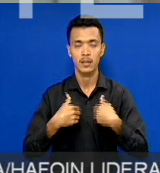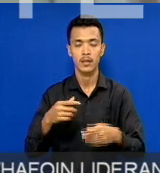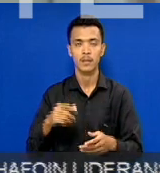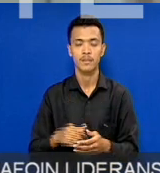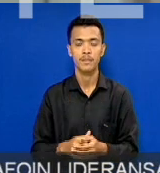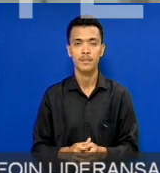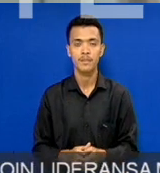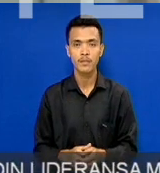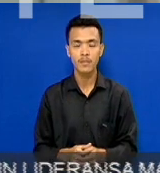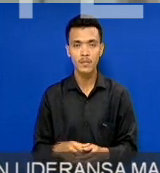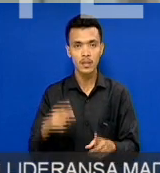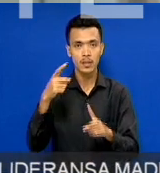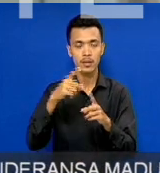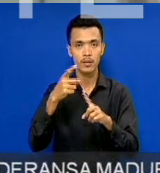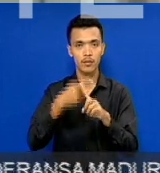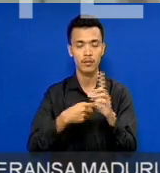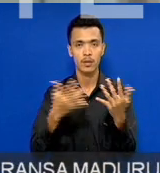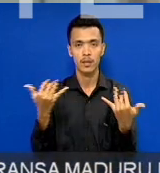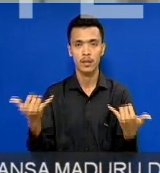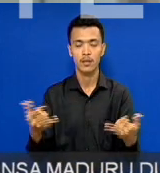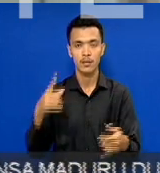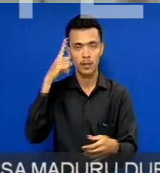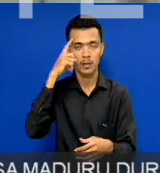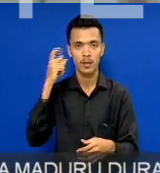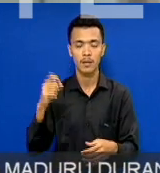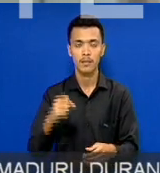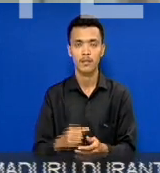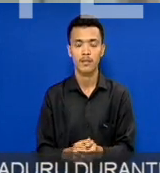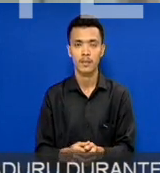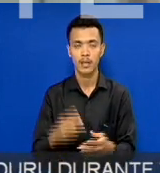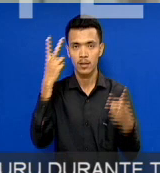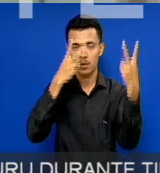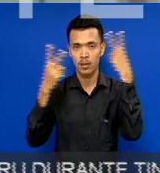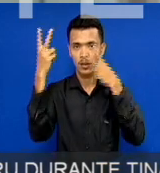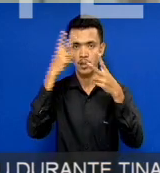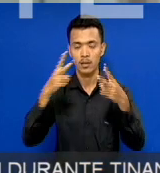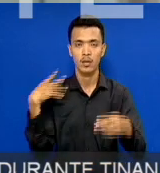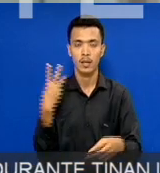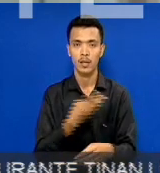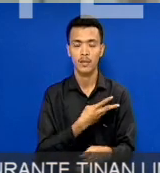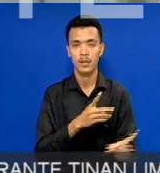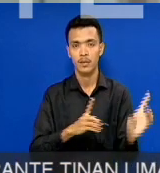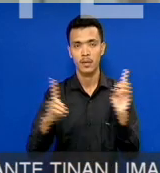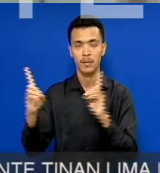Primeiro trimestre né tamba socialização internal né ame halo